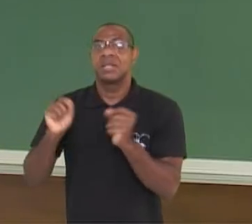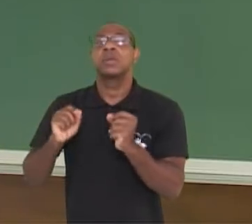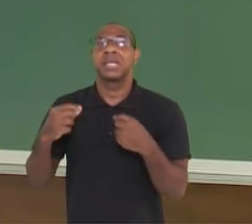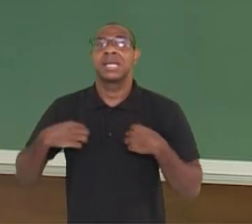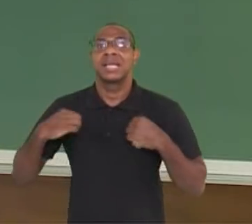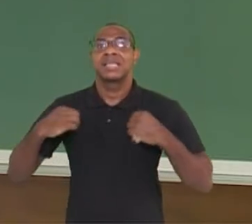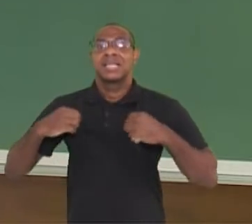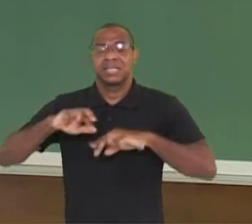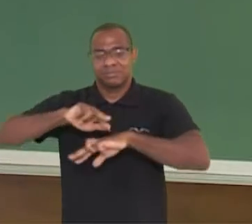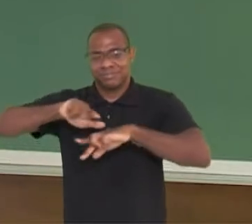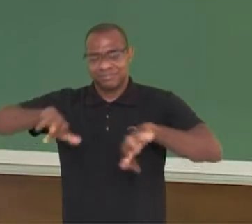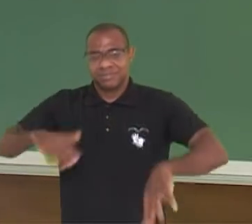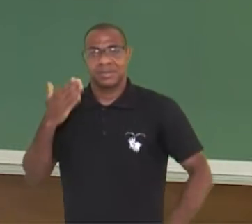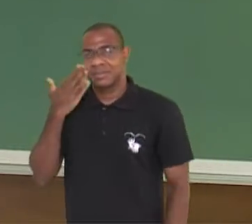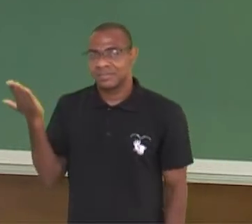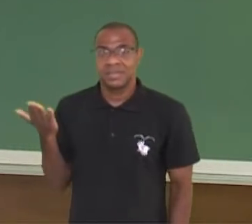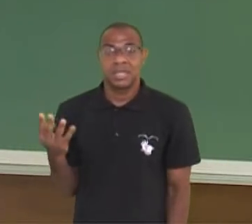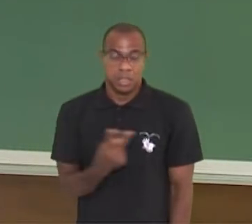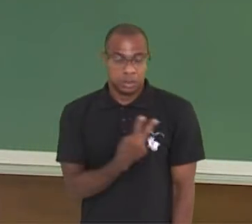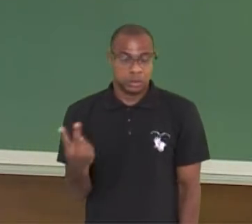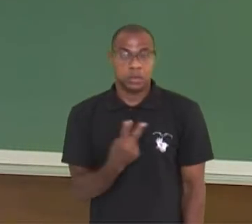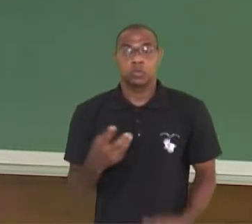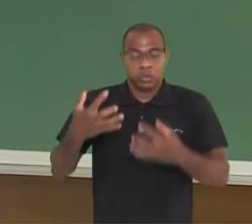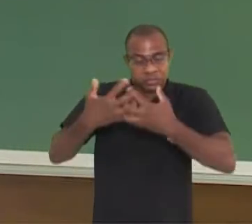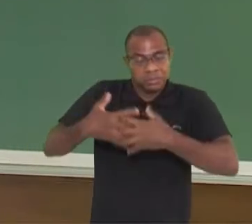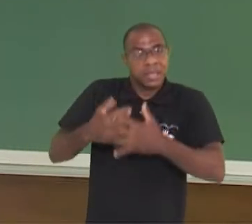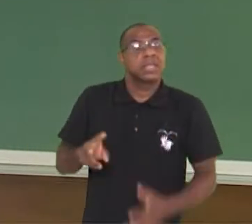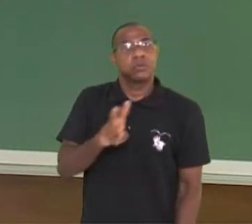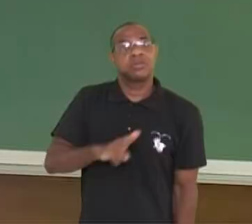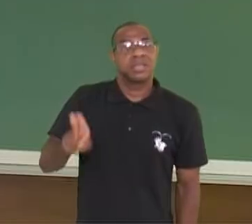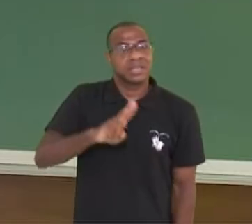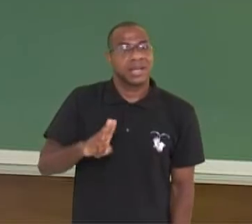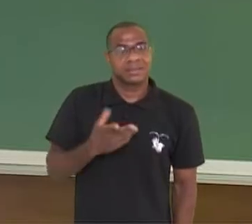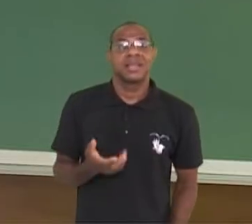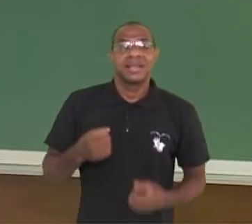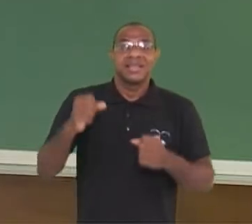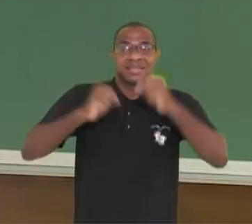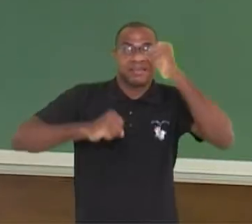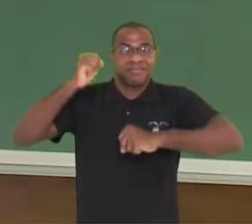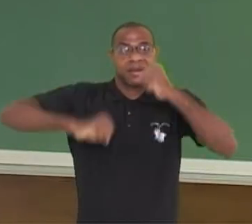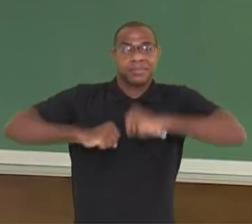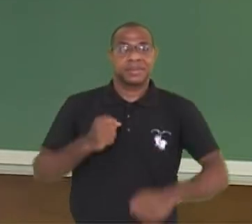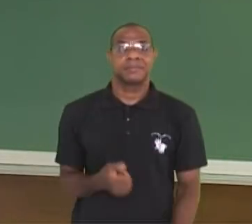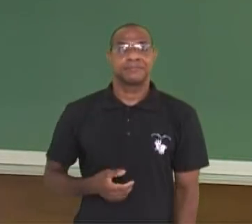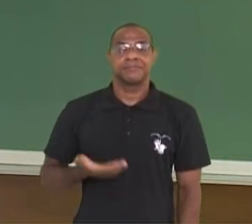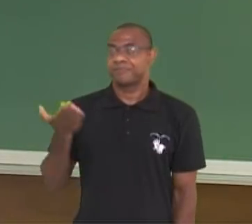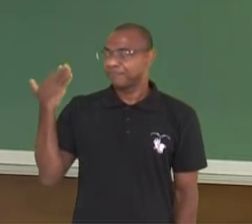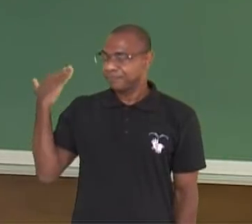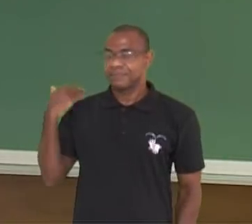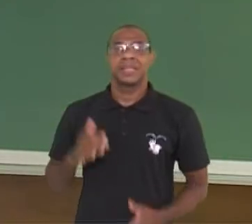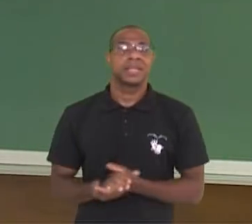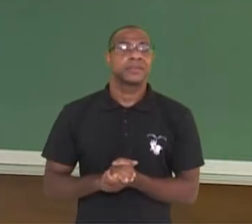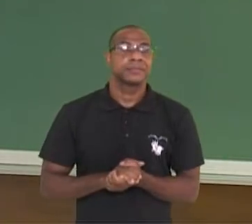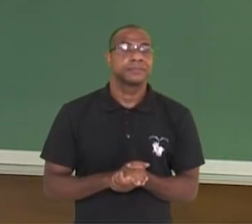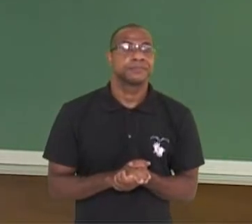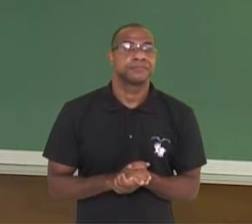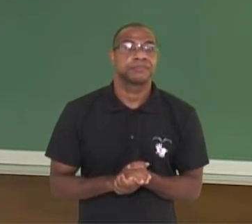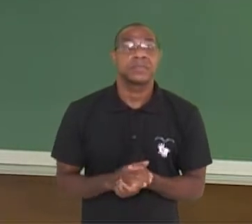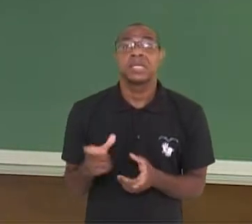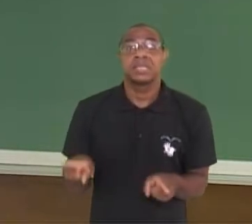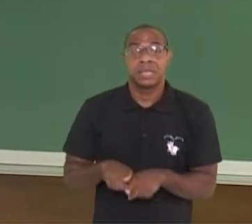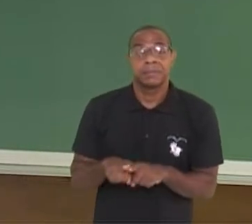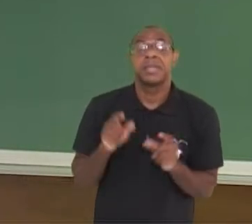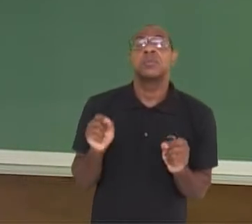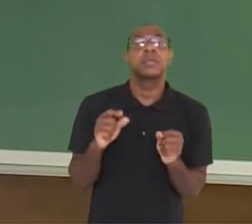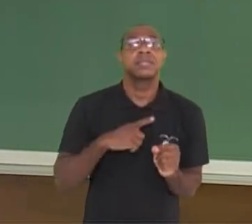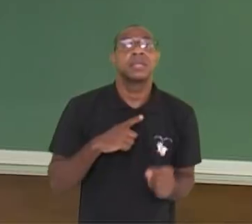você relembrar esse começo das máquinas sendo utilizadas nas fábricas. Ainda, dentro disso, nós